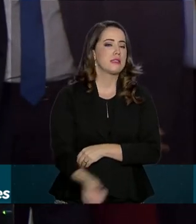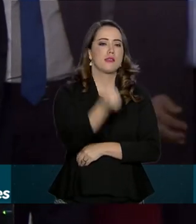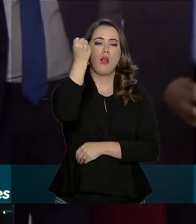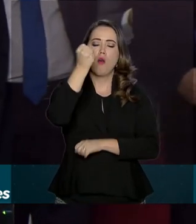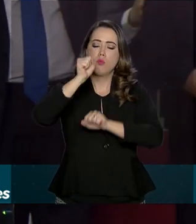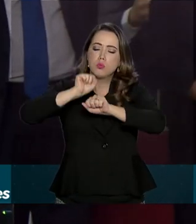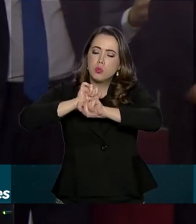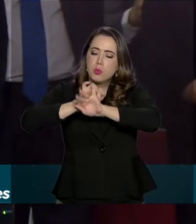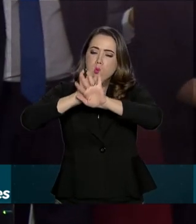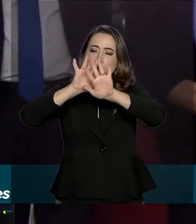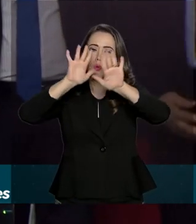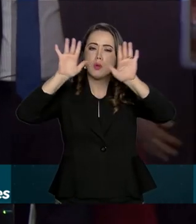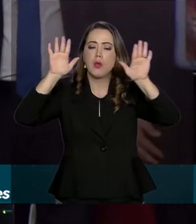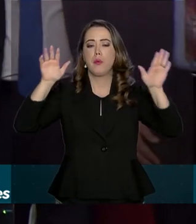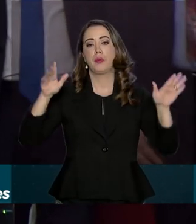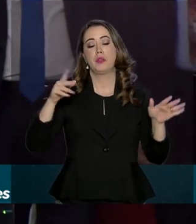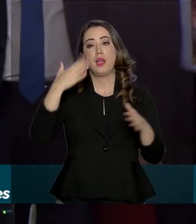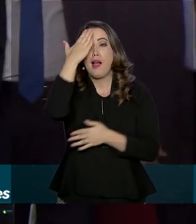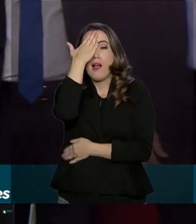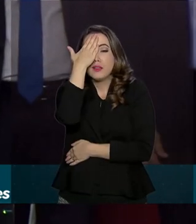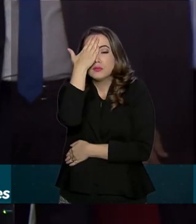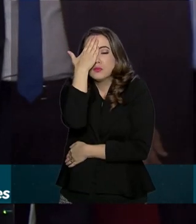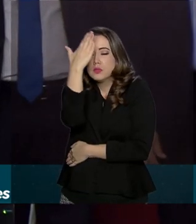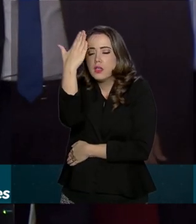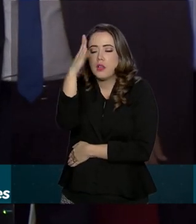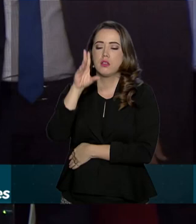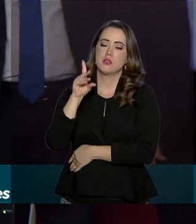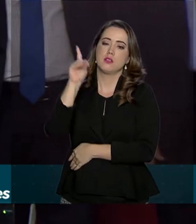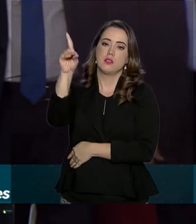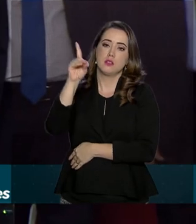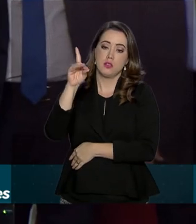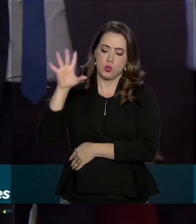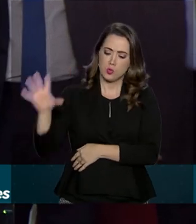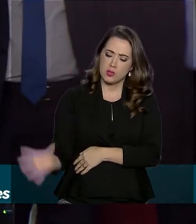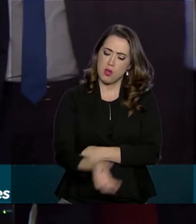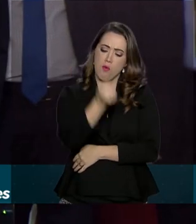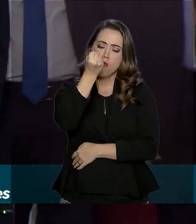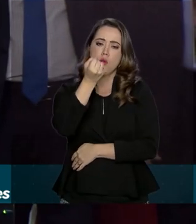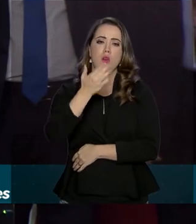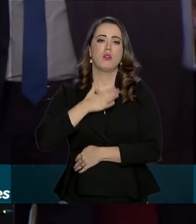milagre. Agradeço a Deus por ter salvo a minha vida.